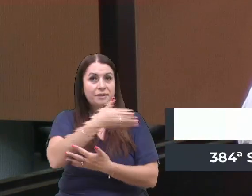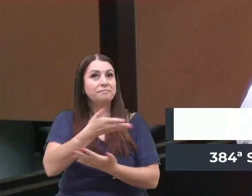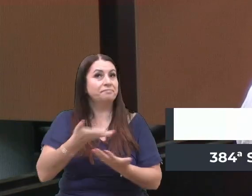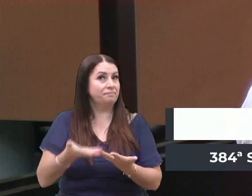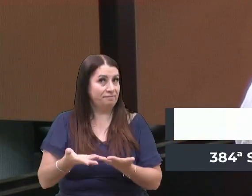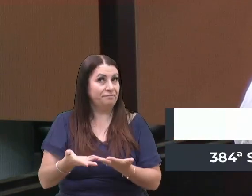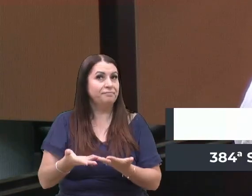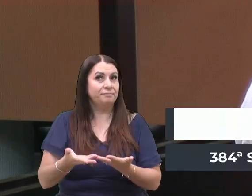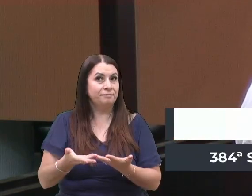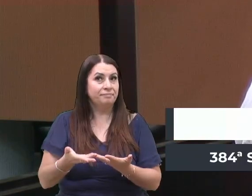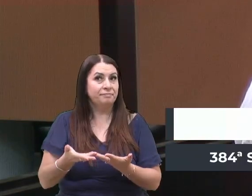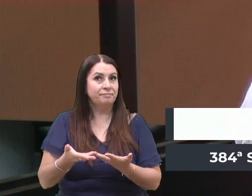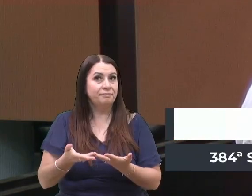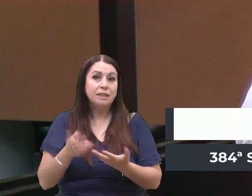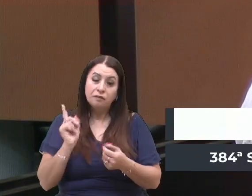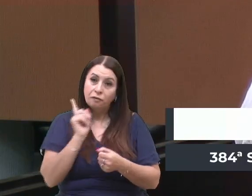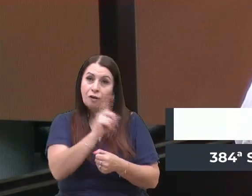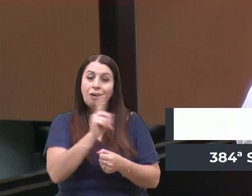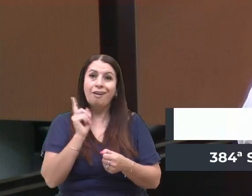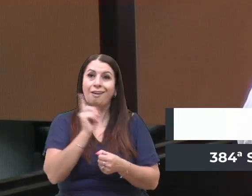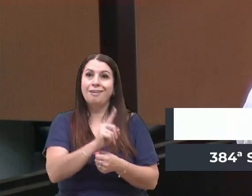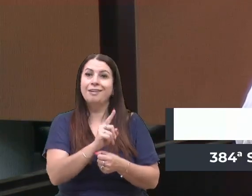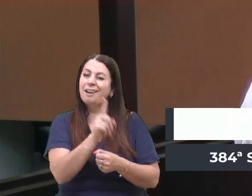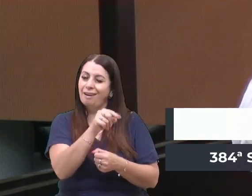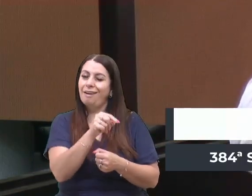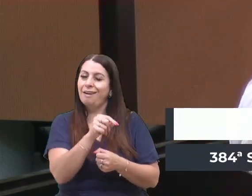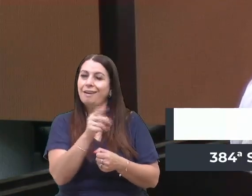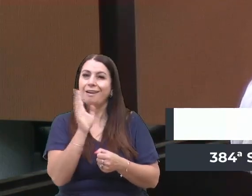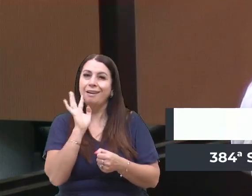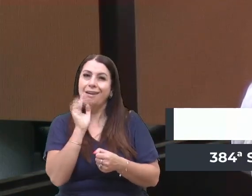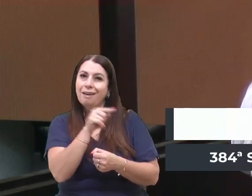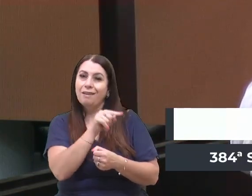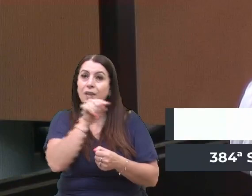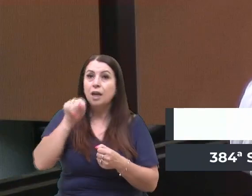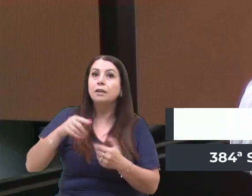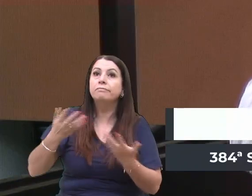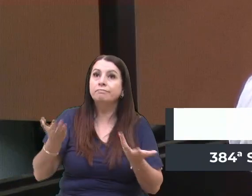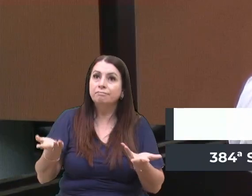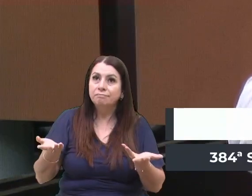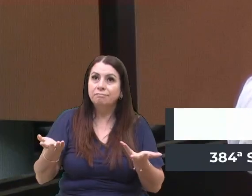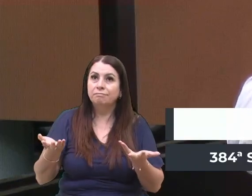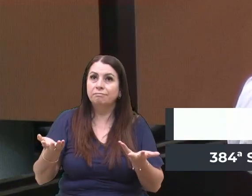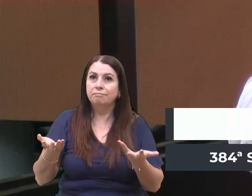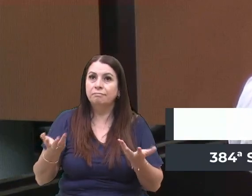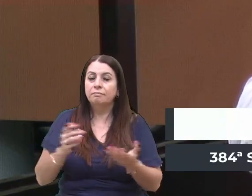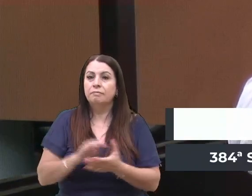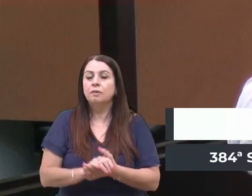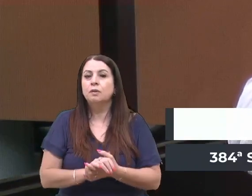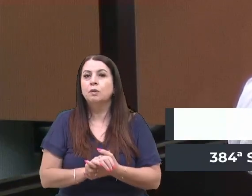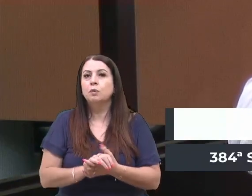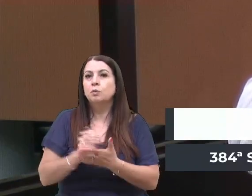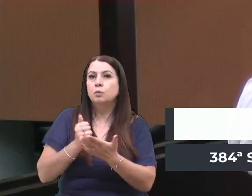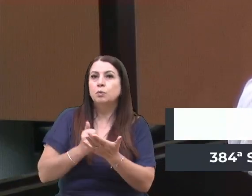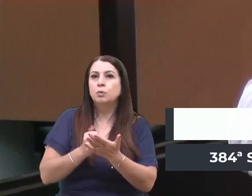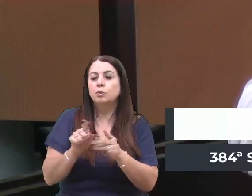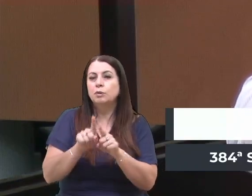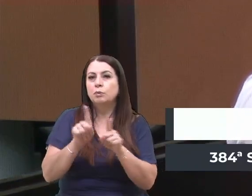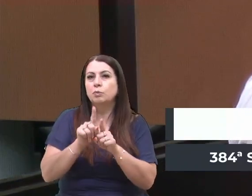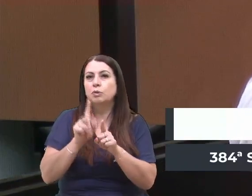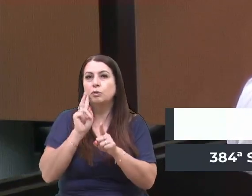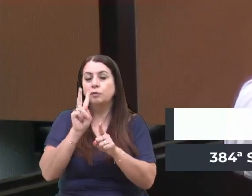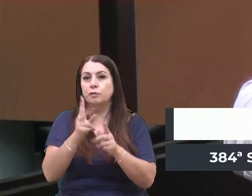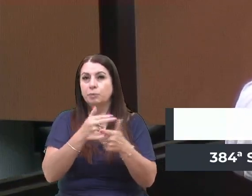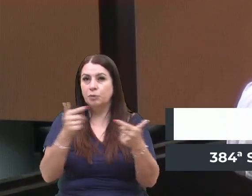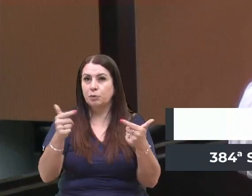5 prefeitos vieram lá. Lá era conveniente. Ao redor aqui. Enquanto se compra van nova, e é